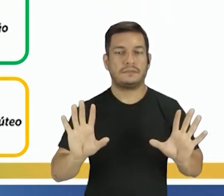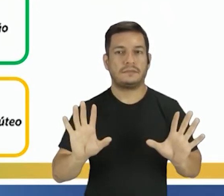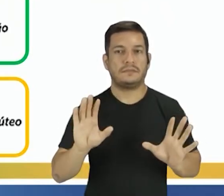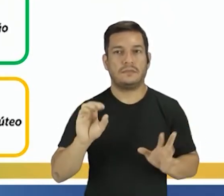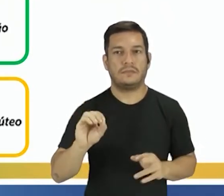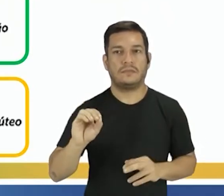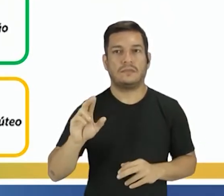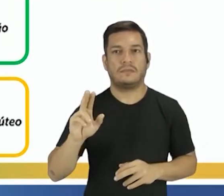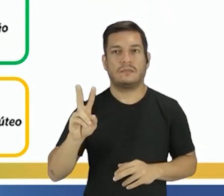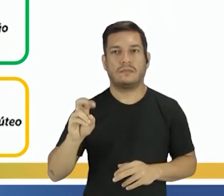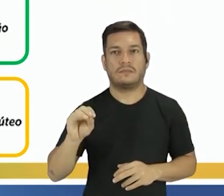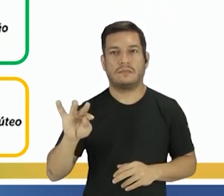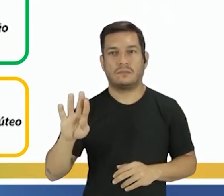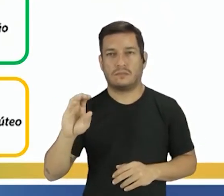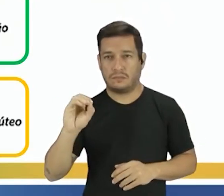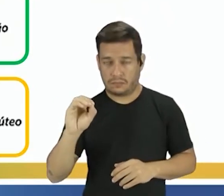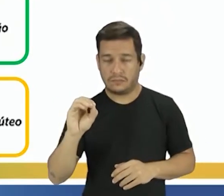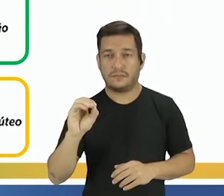um oócito, né?